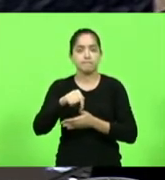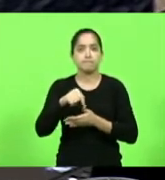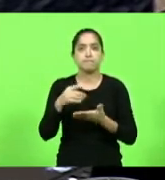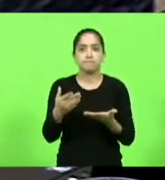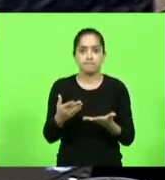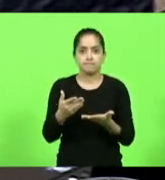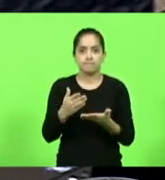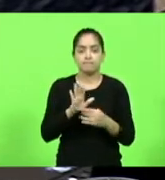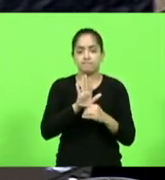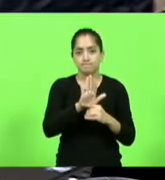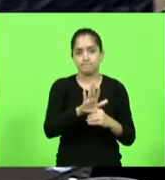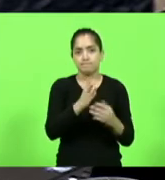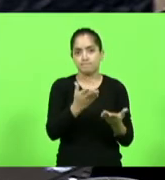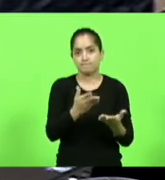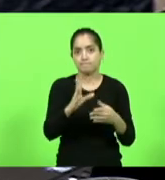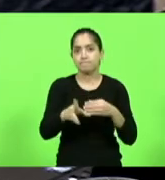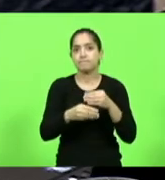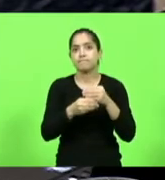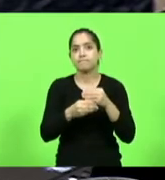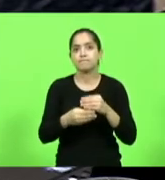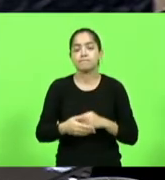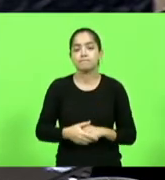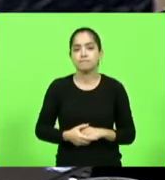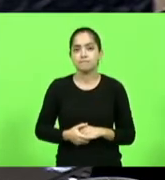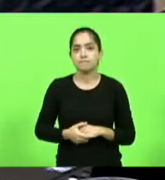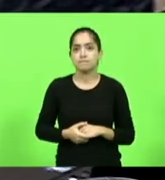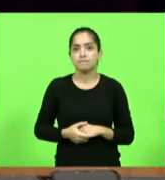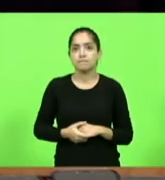contribuição que eu queria lhe dar, deputado Cobalcini.